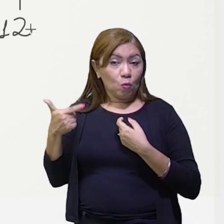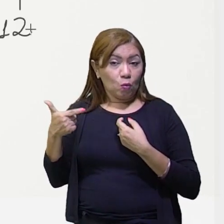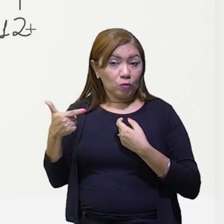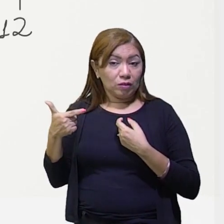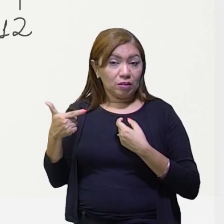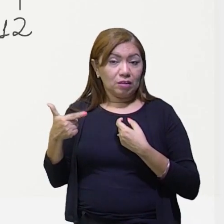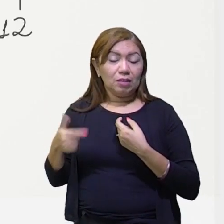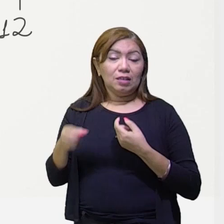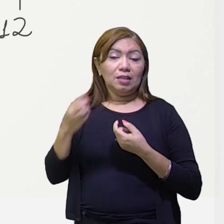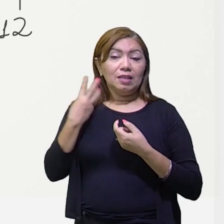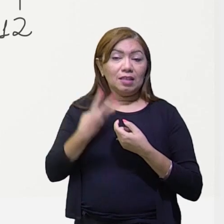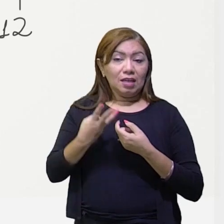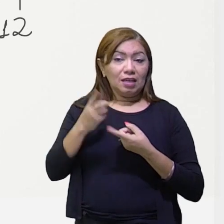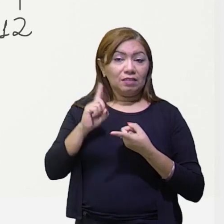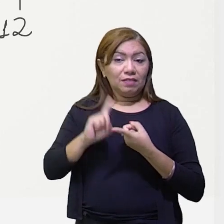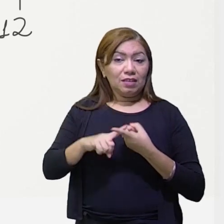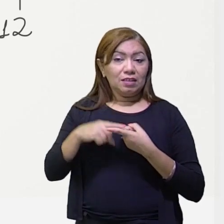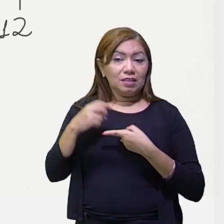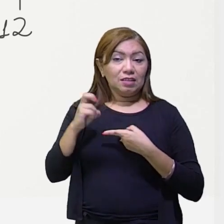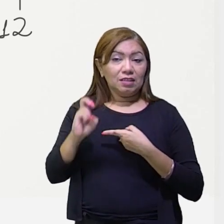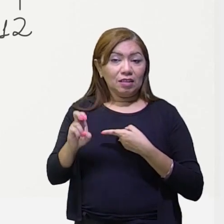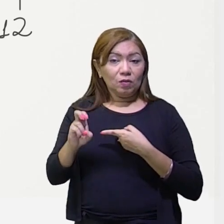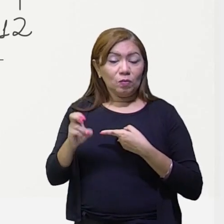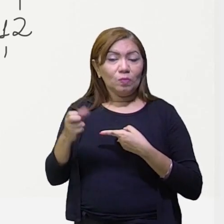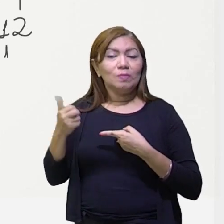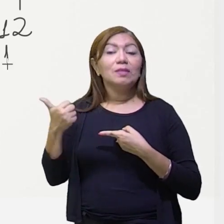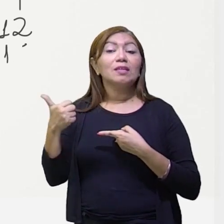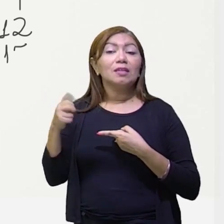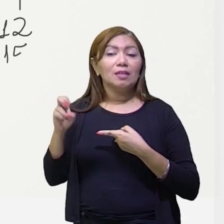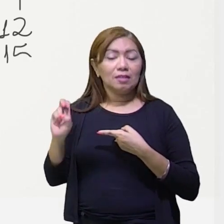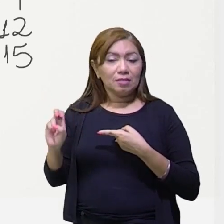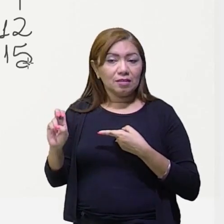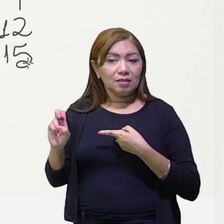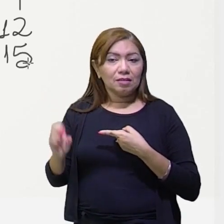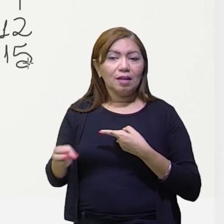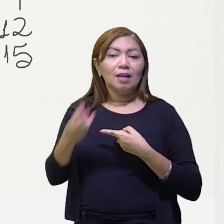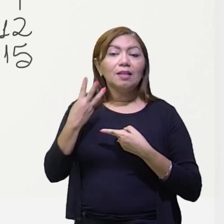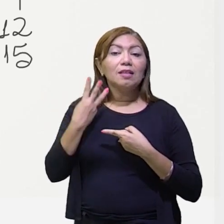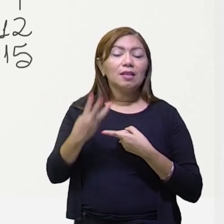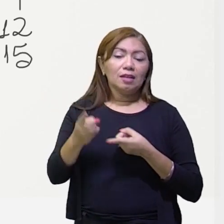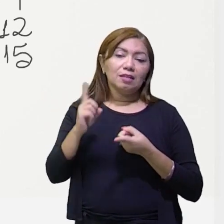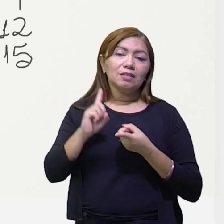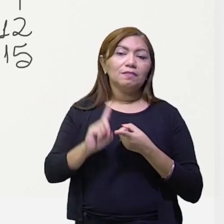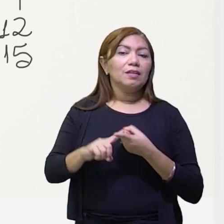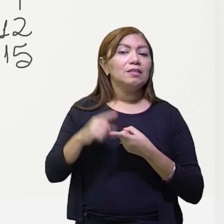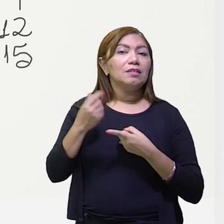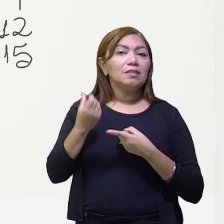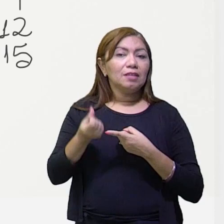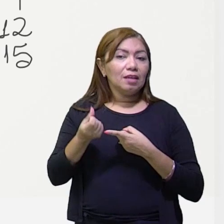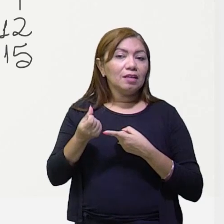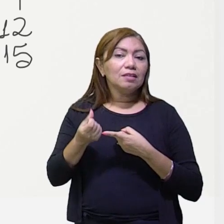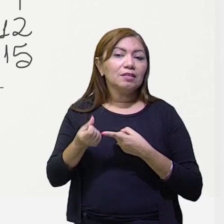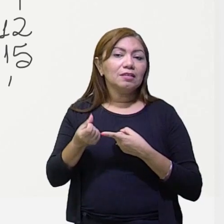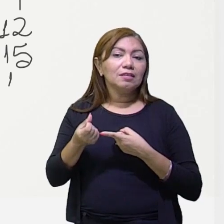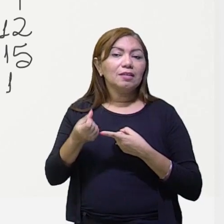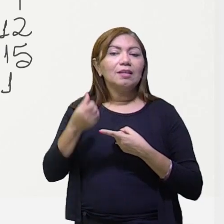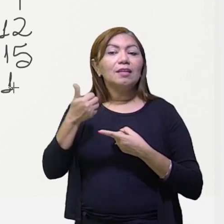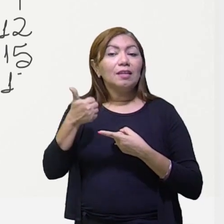12. 3 vezes 5, 15. 3 vezes